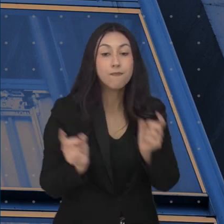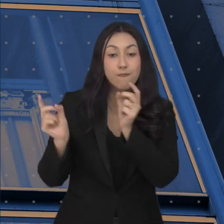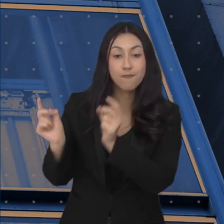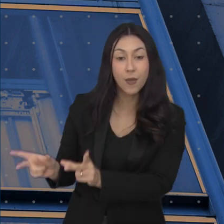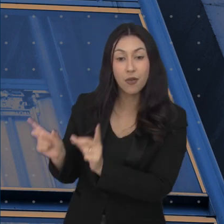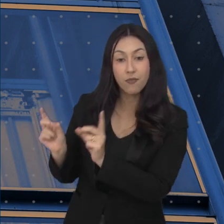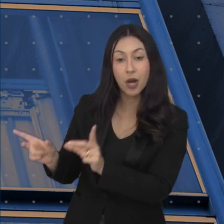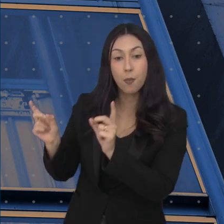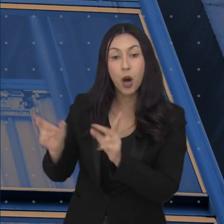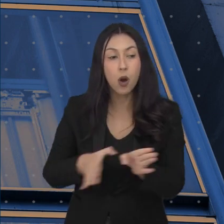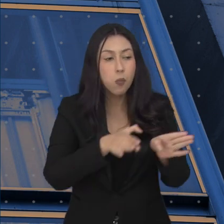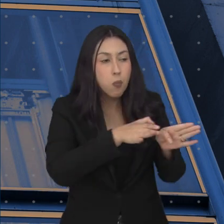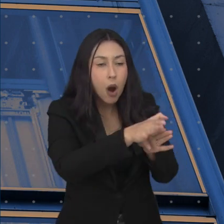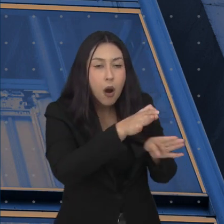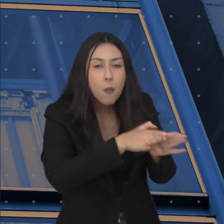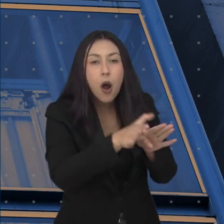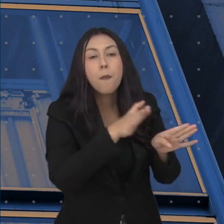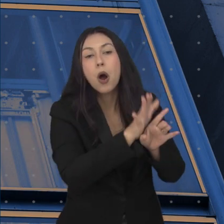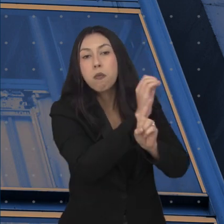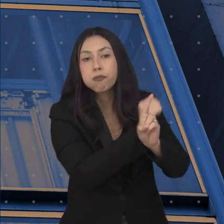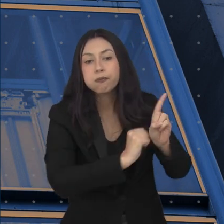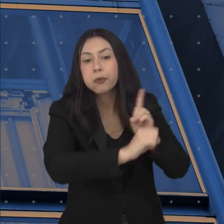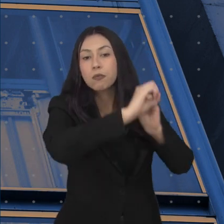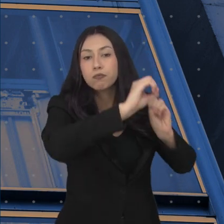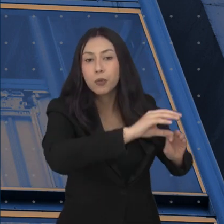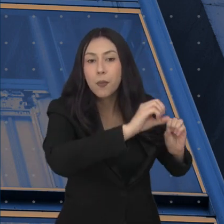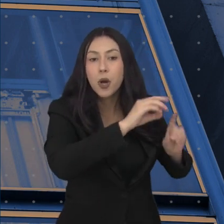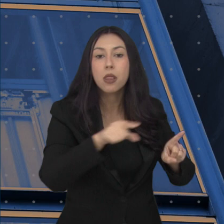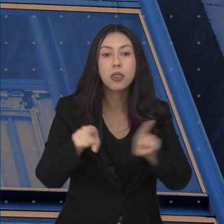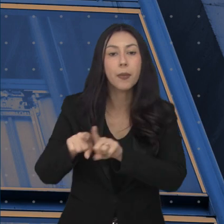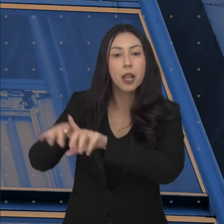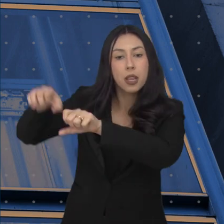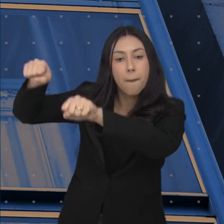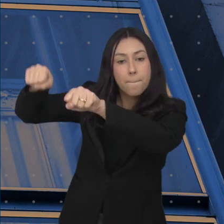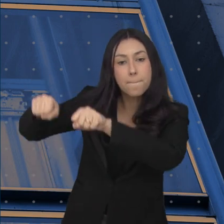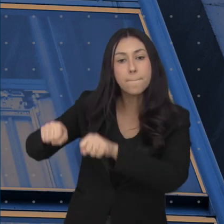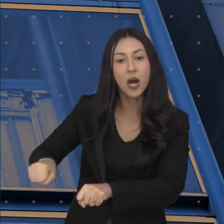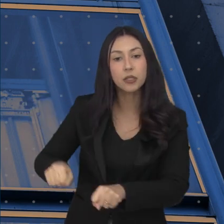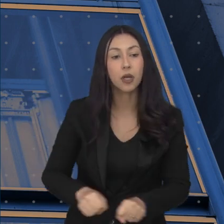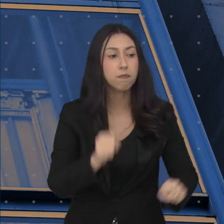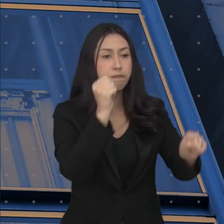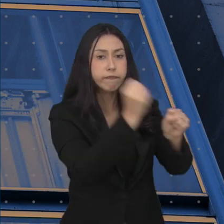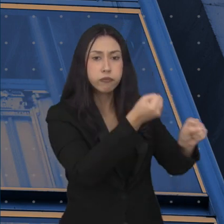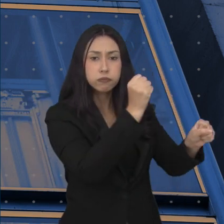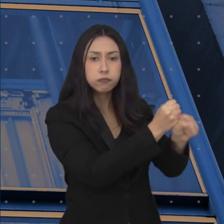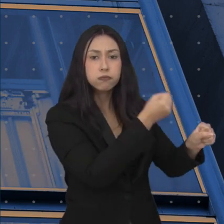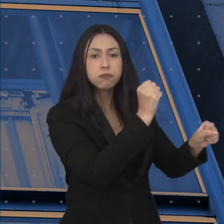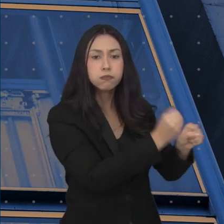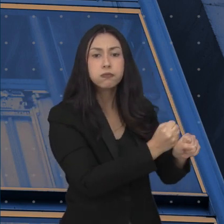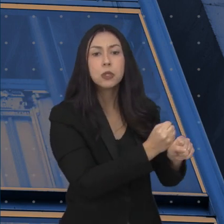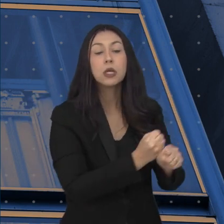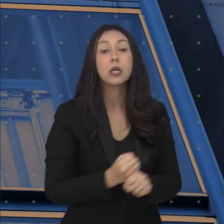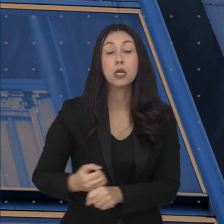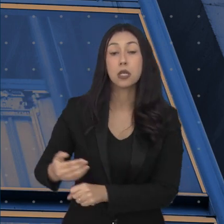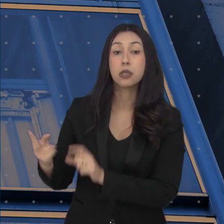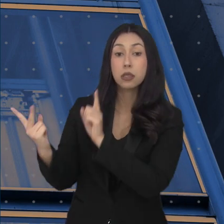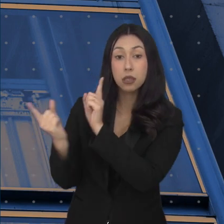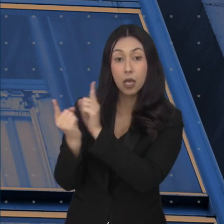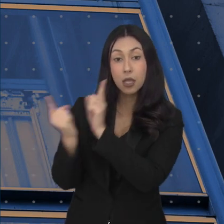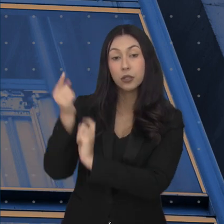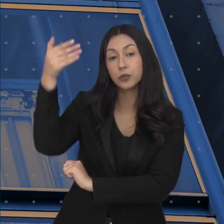vendas, orientador socioeducativo, operador de prensa, pedreiro, recenseador, recepcionista de